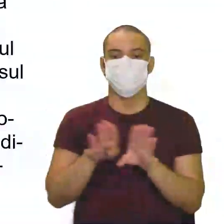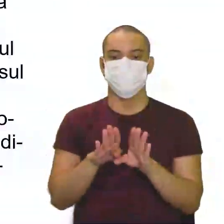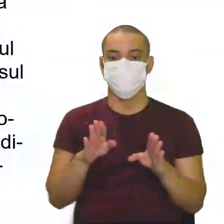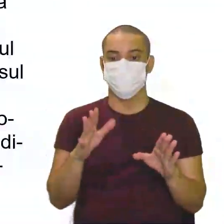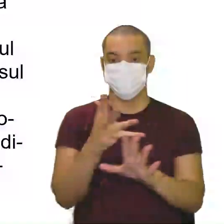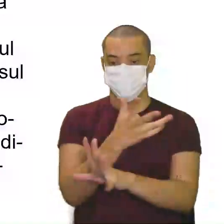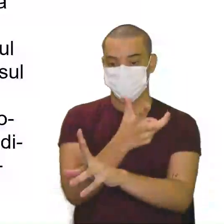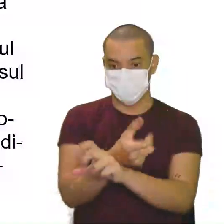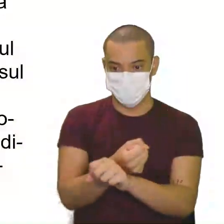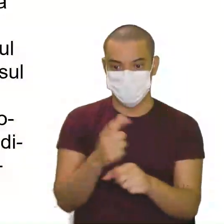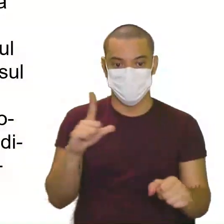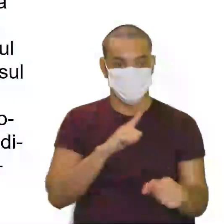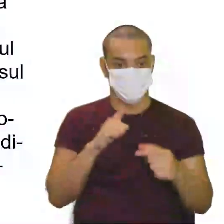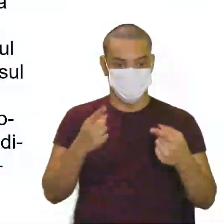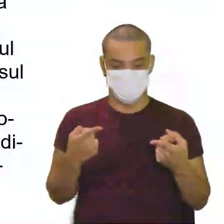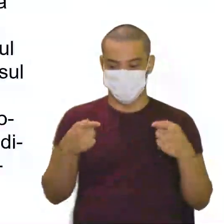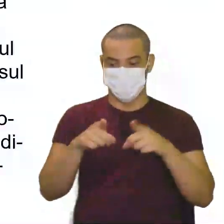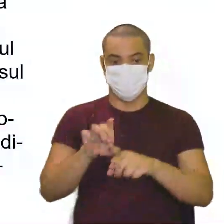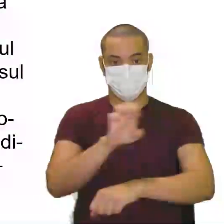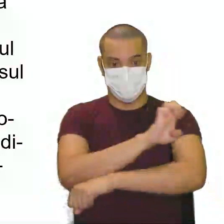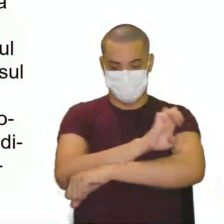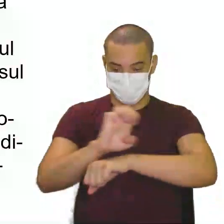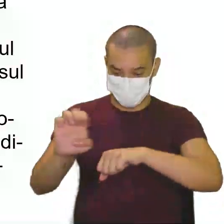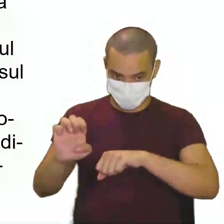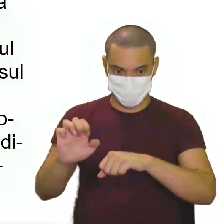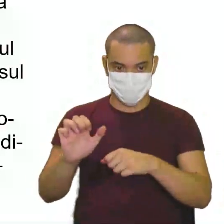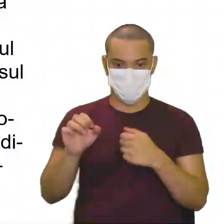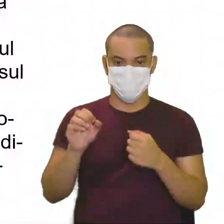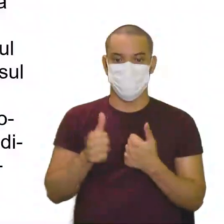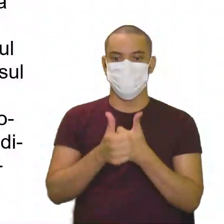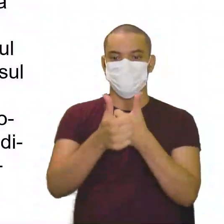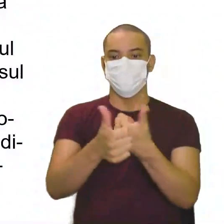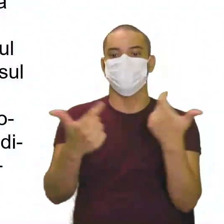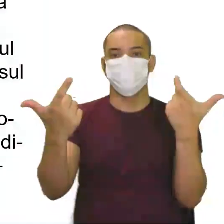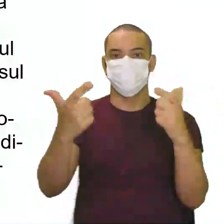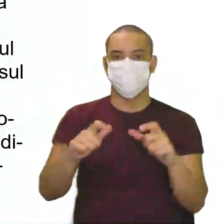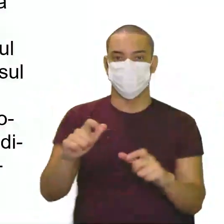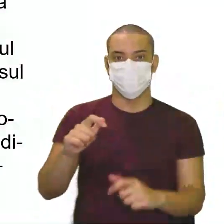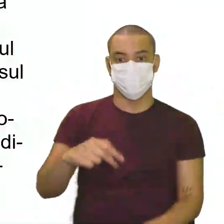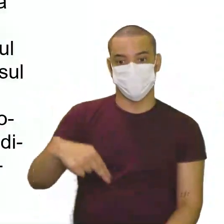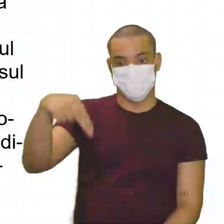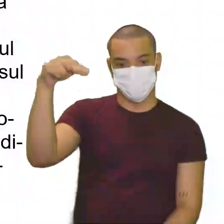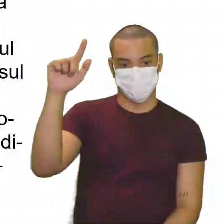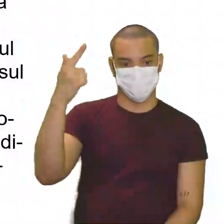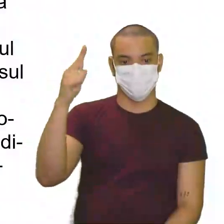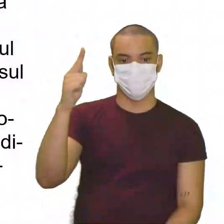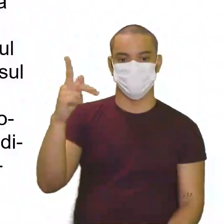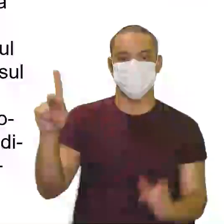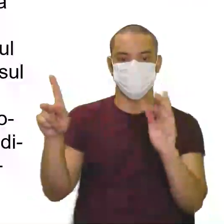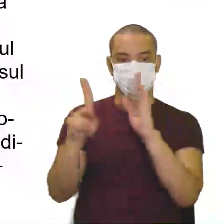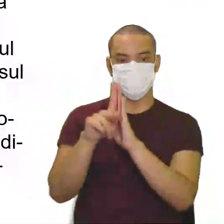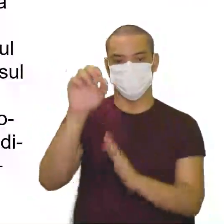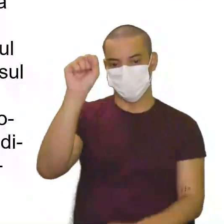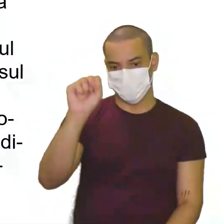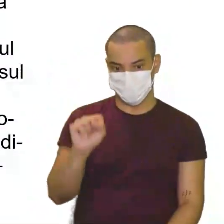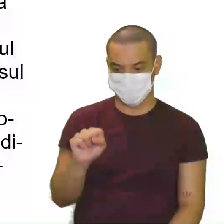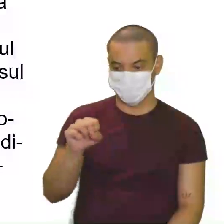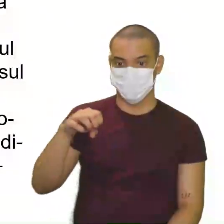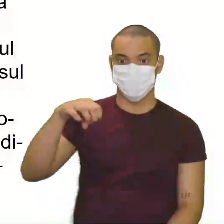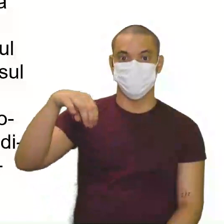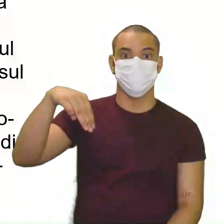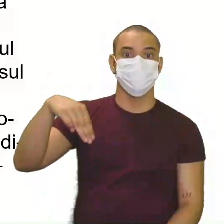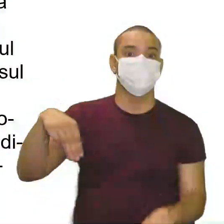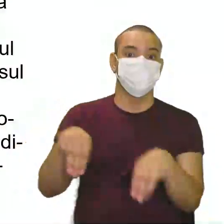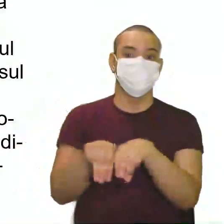dedução são perpendiculares ao Equador sendo orientados para o polo norte geográfico para o Pólo Sul magnético